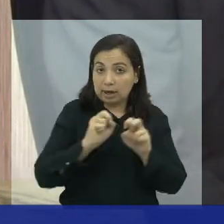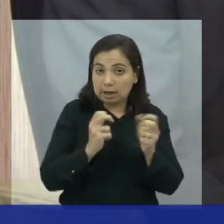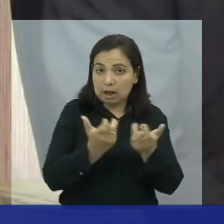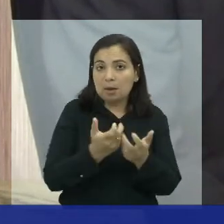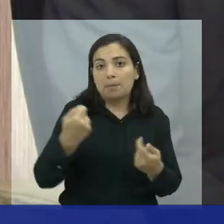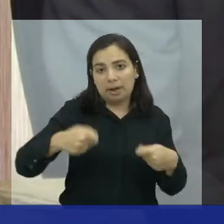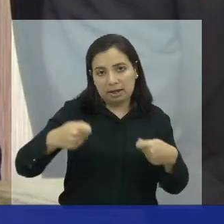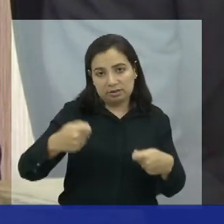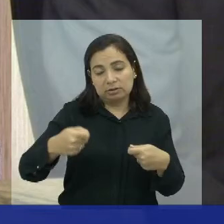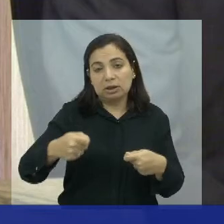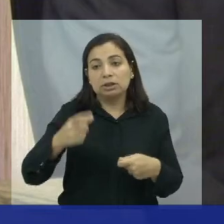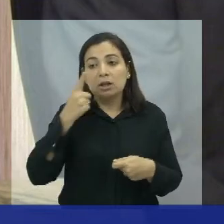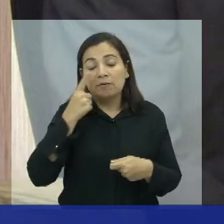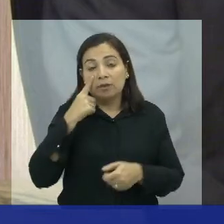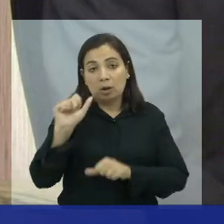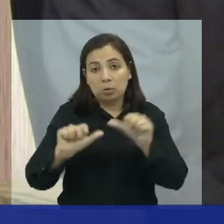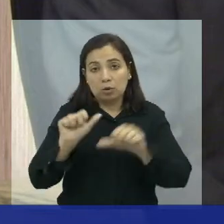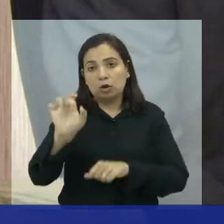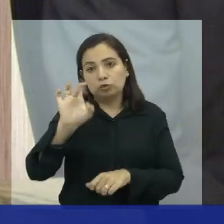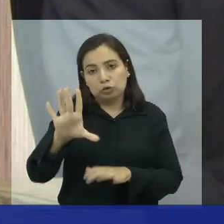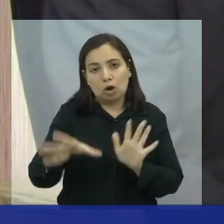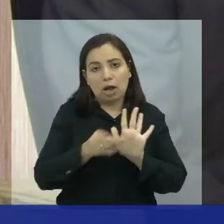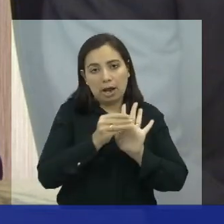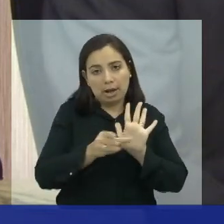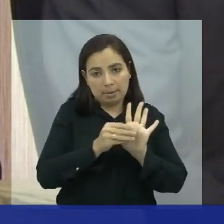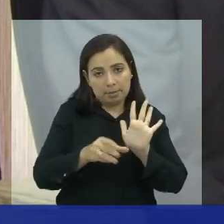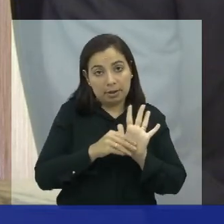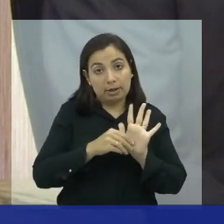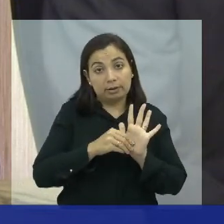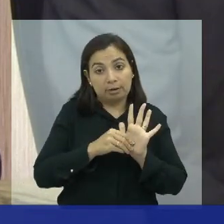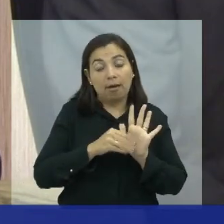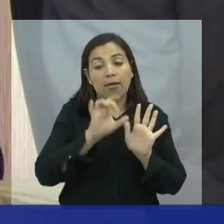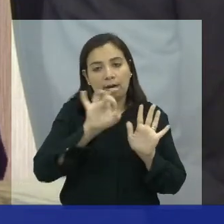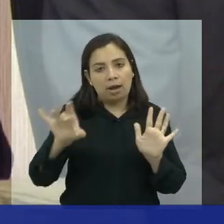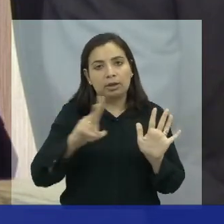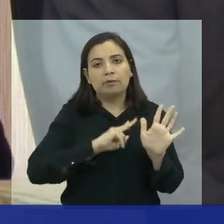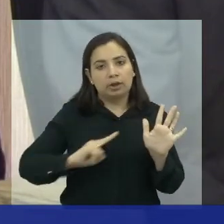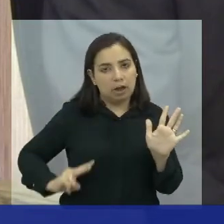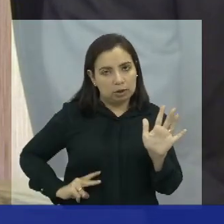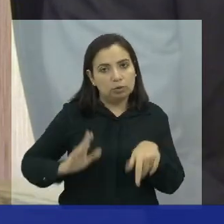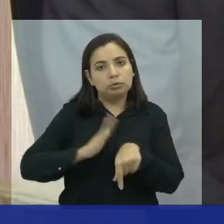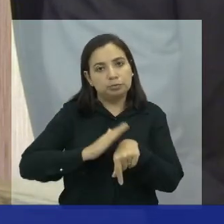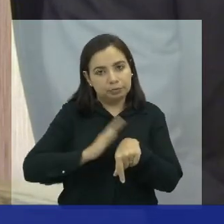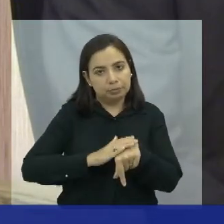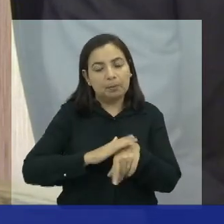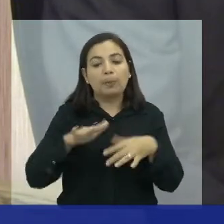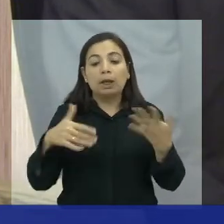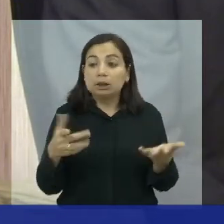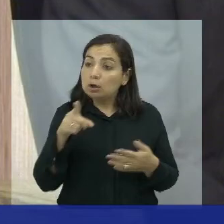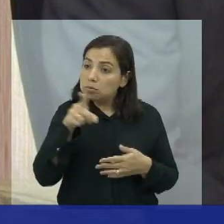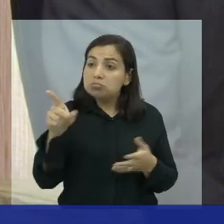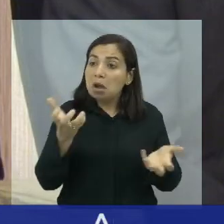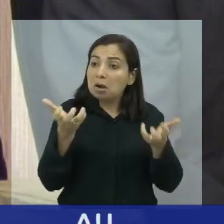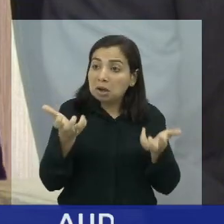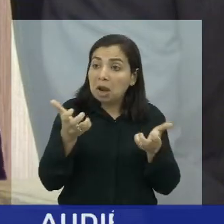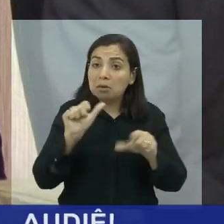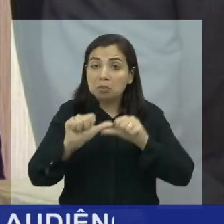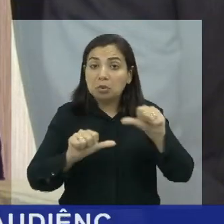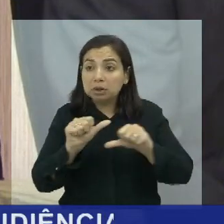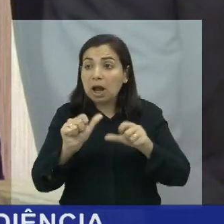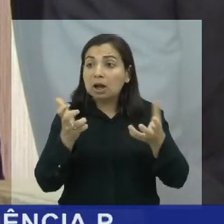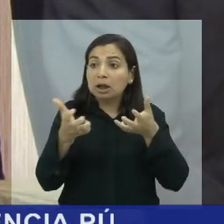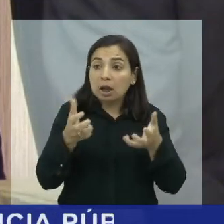emendas apresentadas pelos vereadores. Portanto, senhores e as senhoras que queiram propor alterações, podem